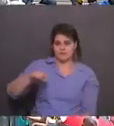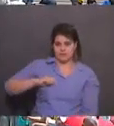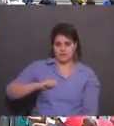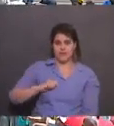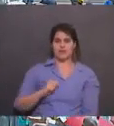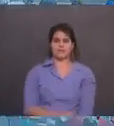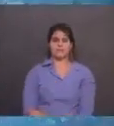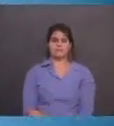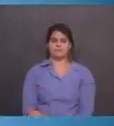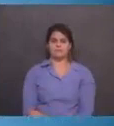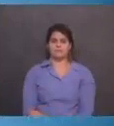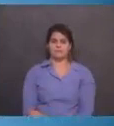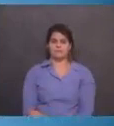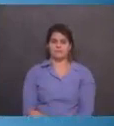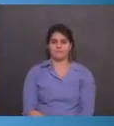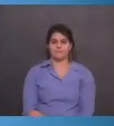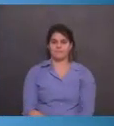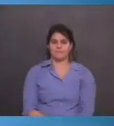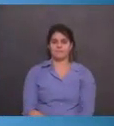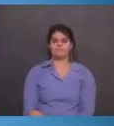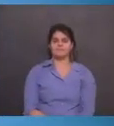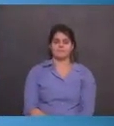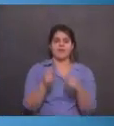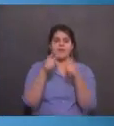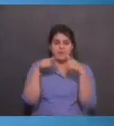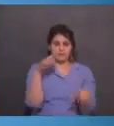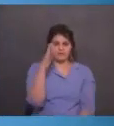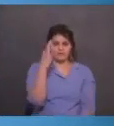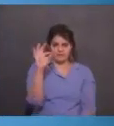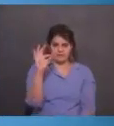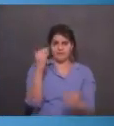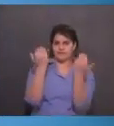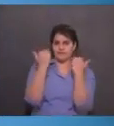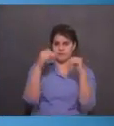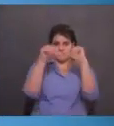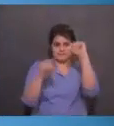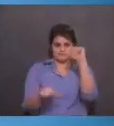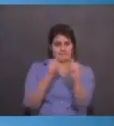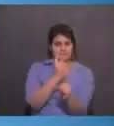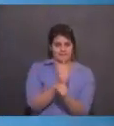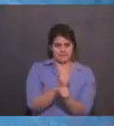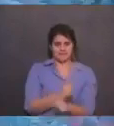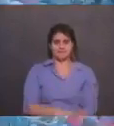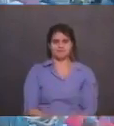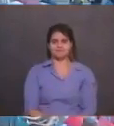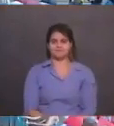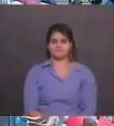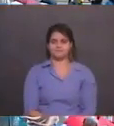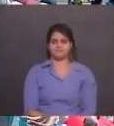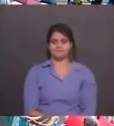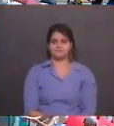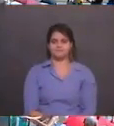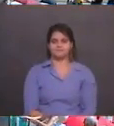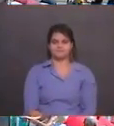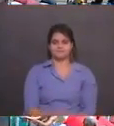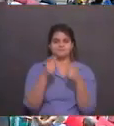ustedes. Je vais maintenant bénir les objets religieux. Ich werde